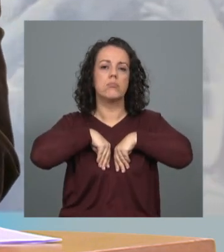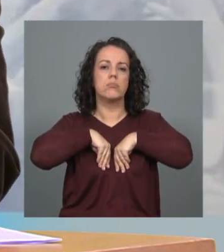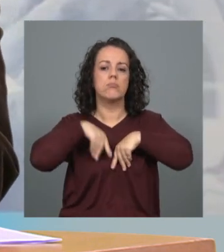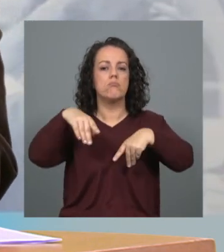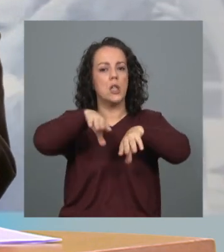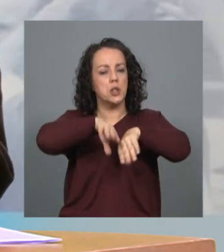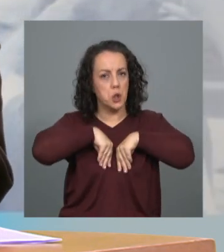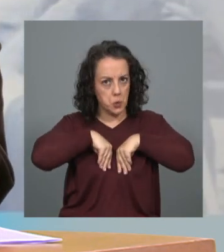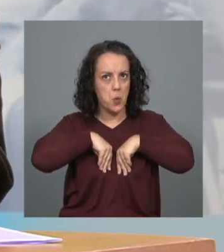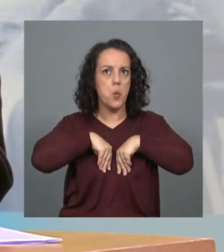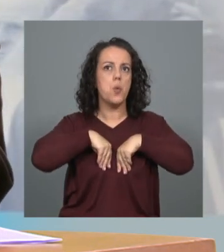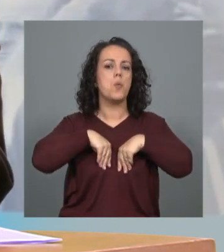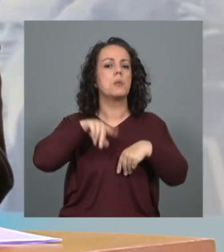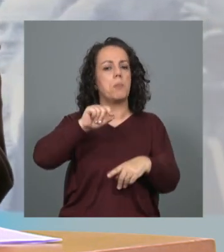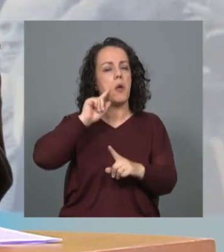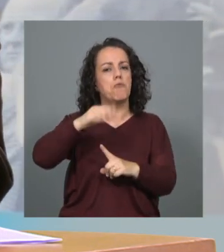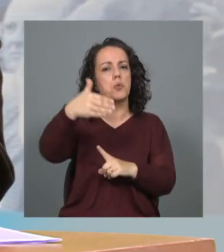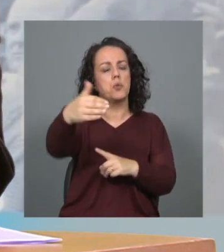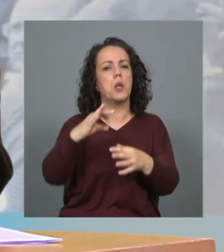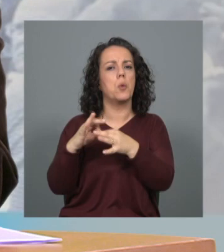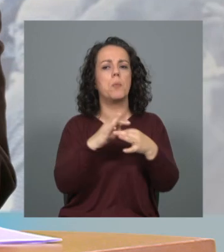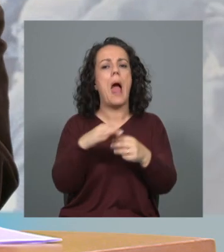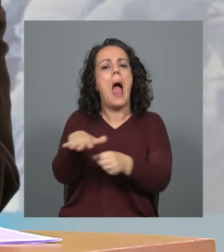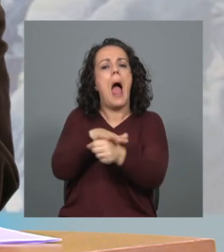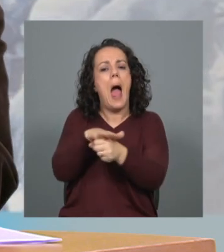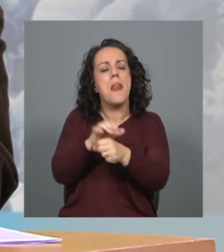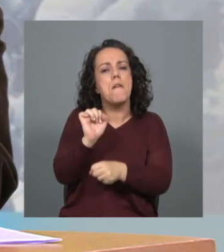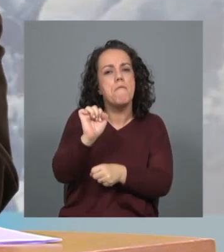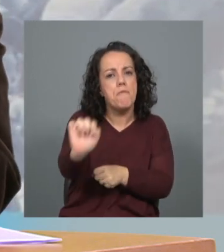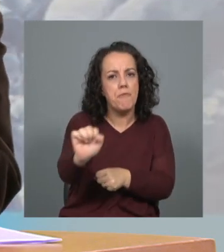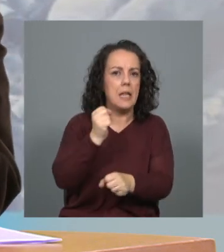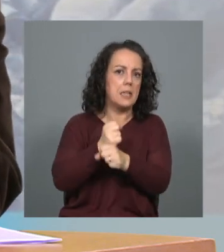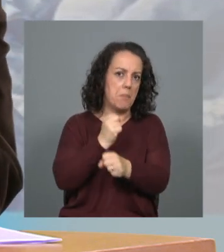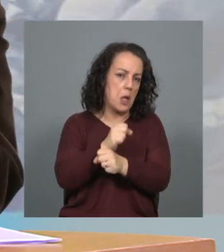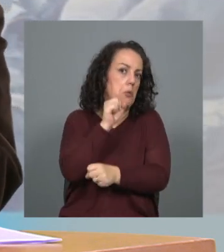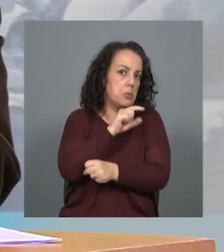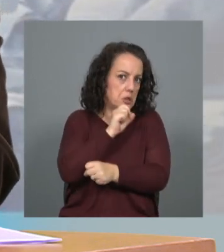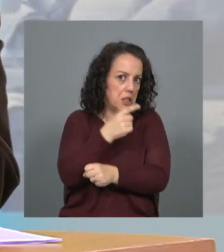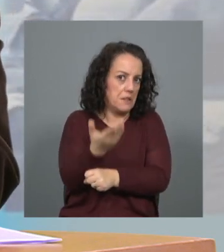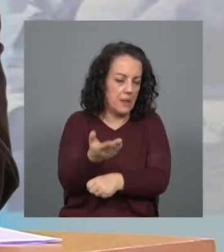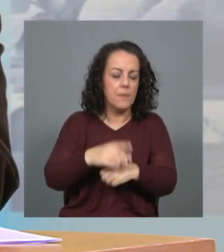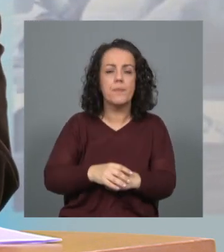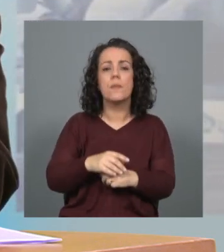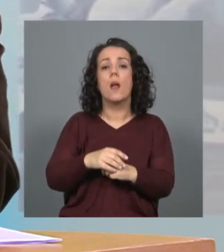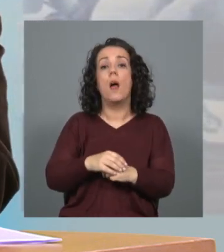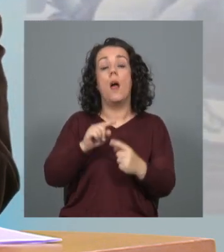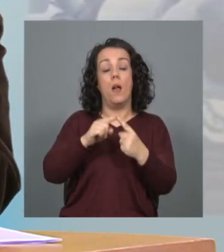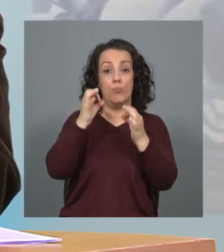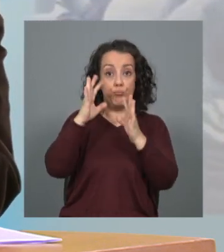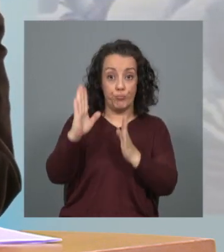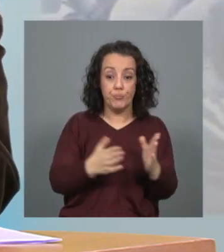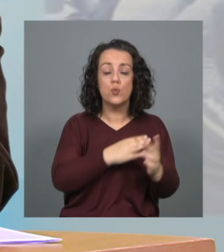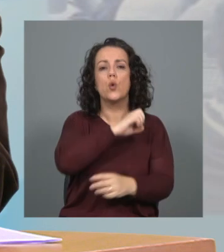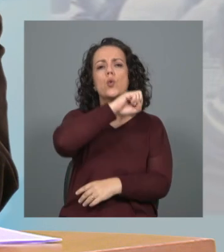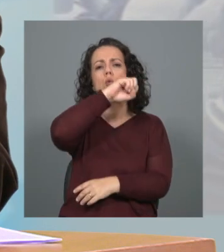até eventual colaboração futura na sua área própria e específica de trabalho. E depois teremos um segundo dia em que